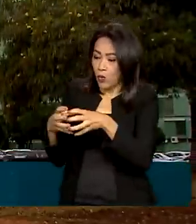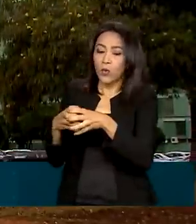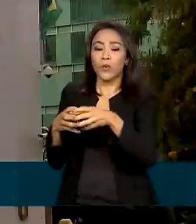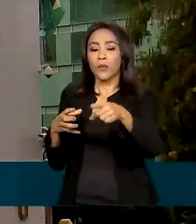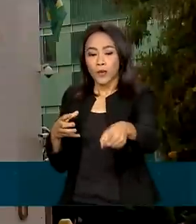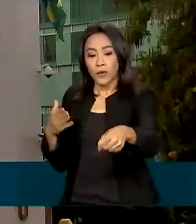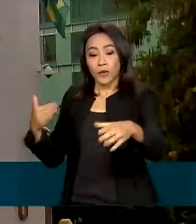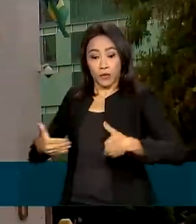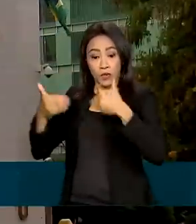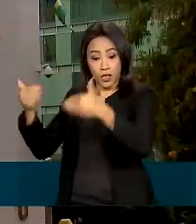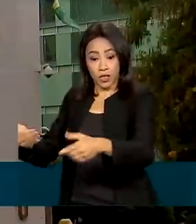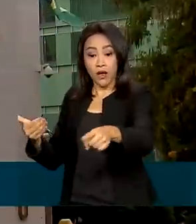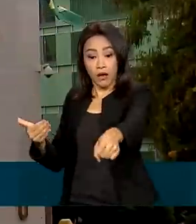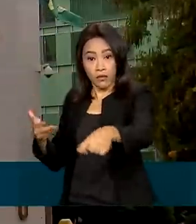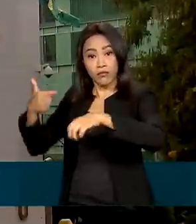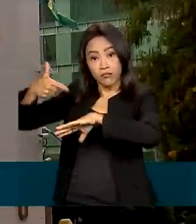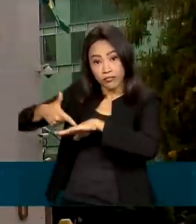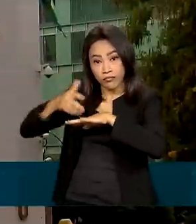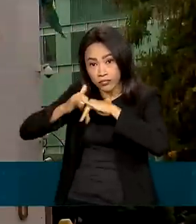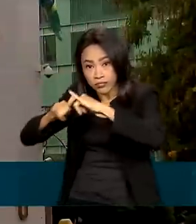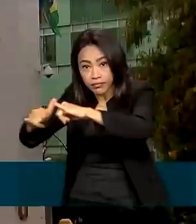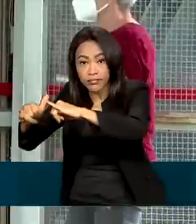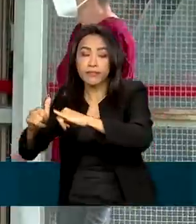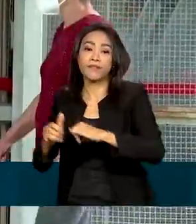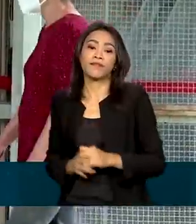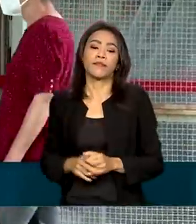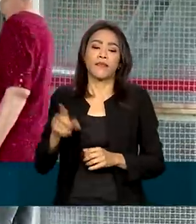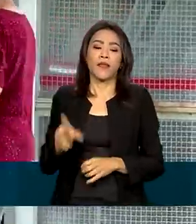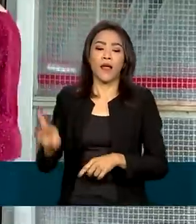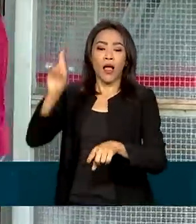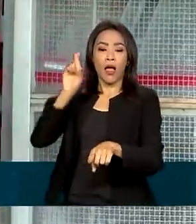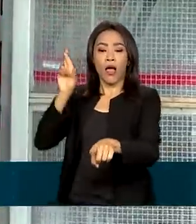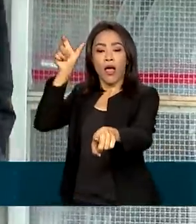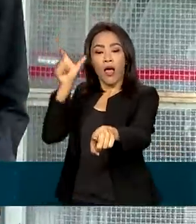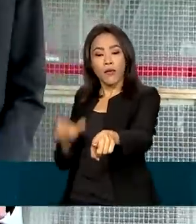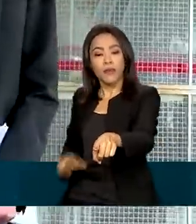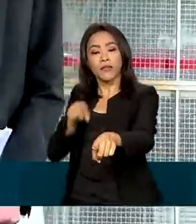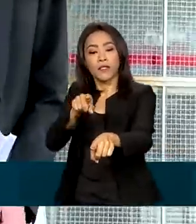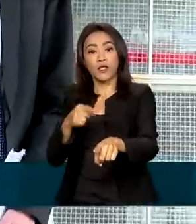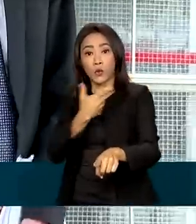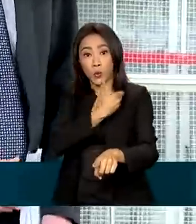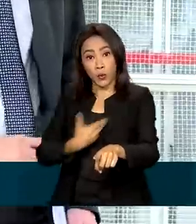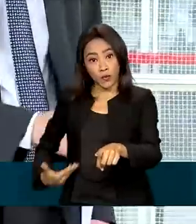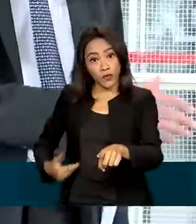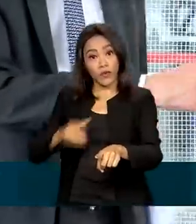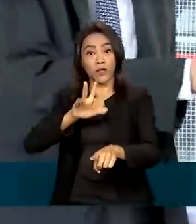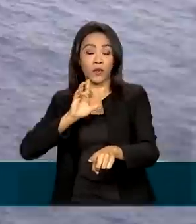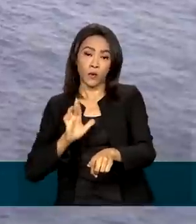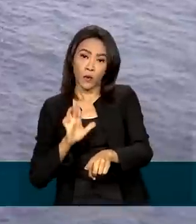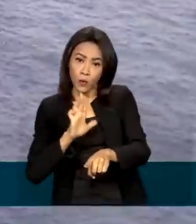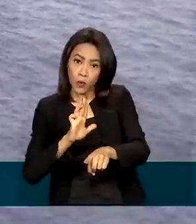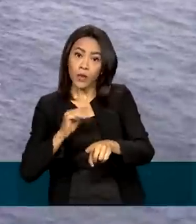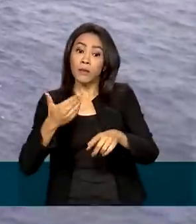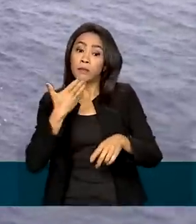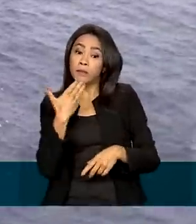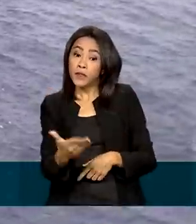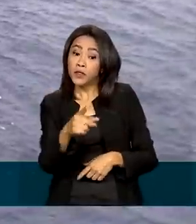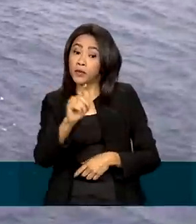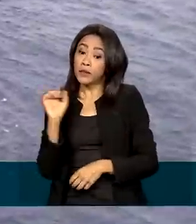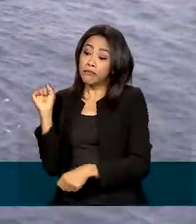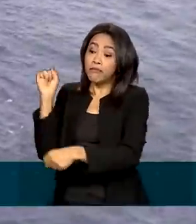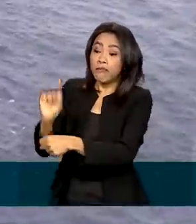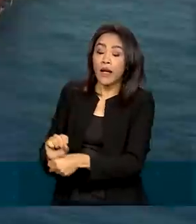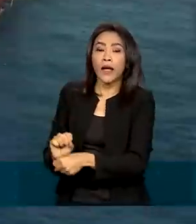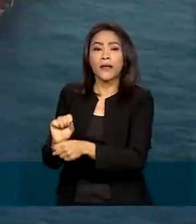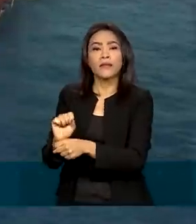e Energia, com o ministro Adolfo Saxida, representantes do governo eleito pediram a suspensão do andamento de processos